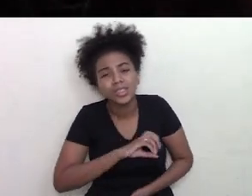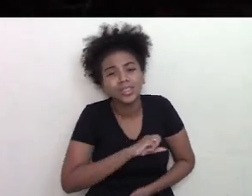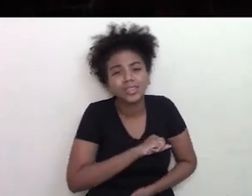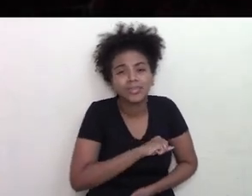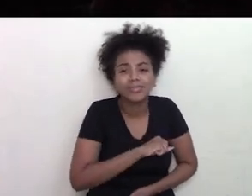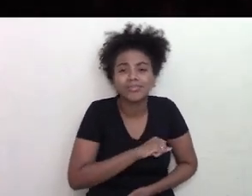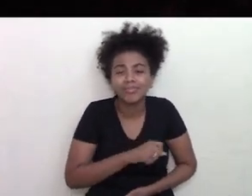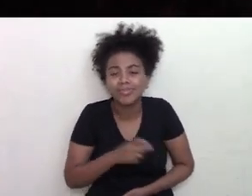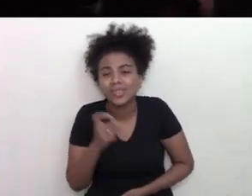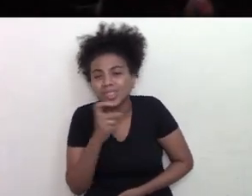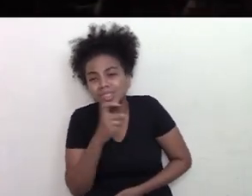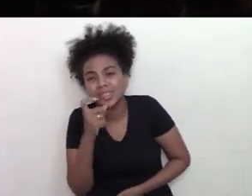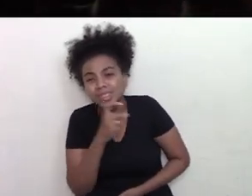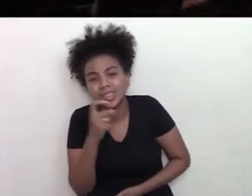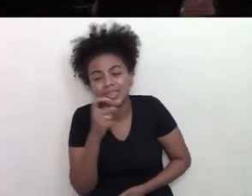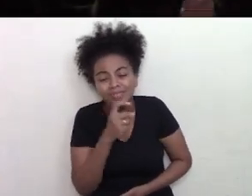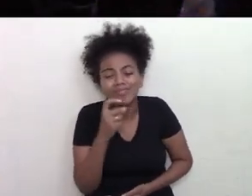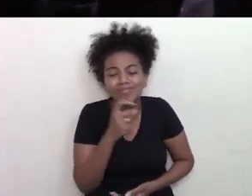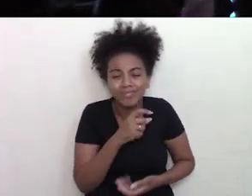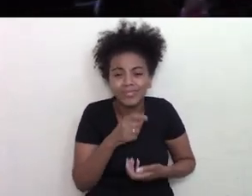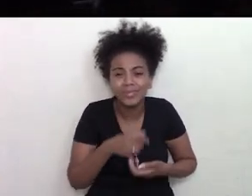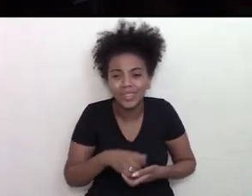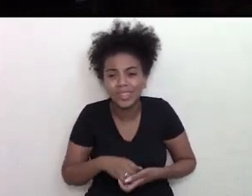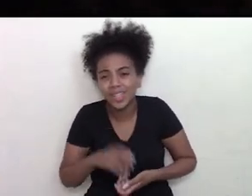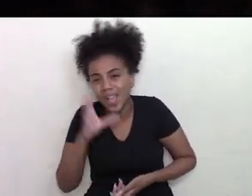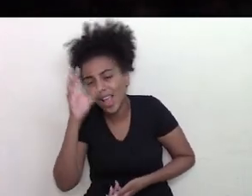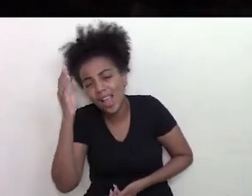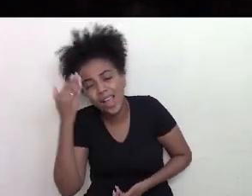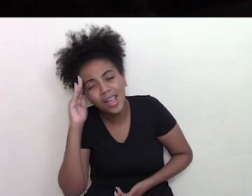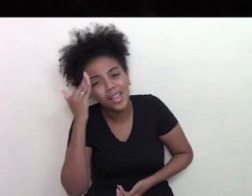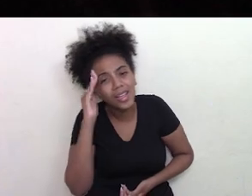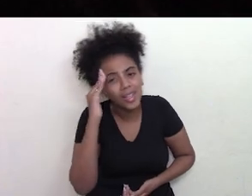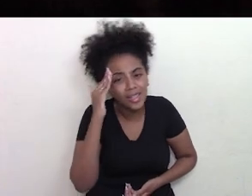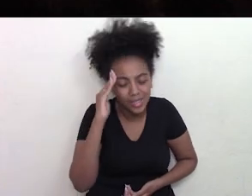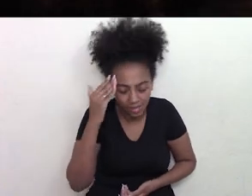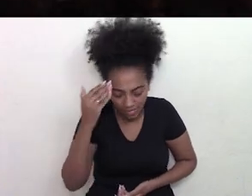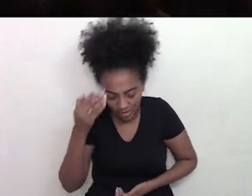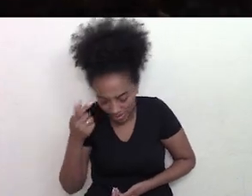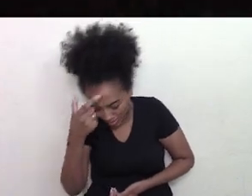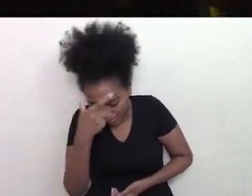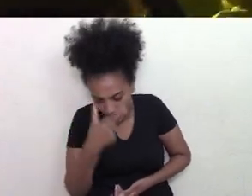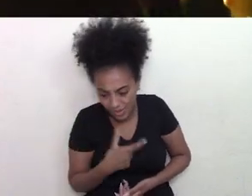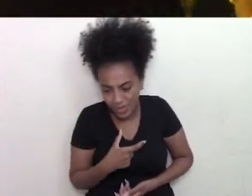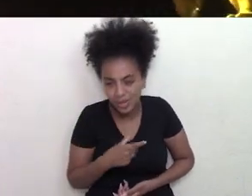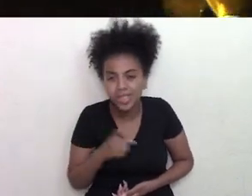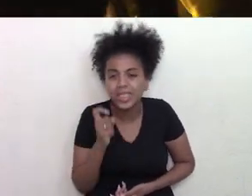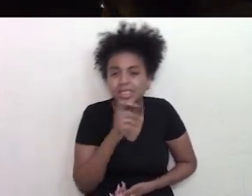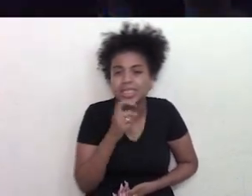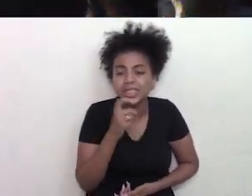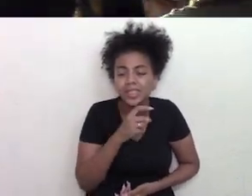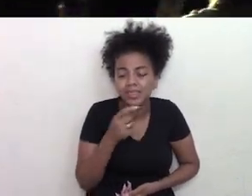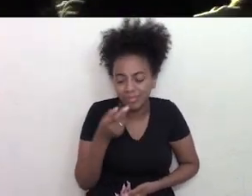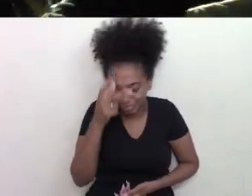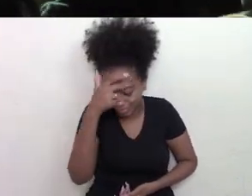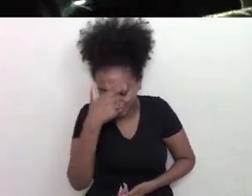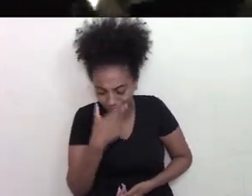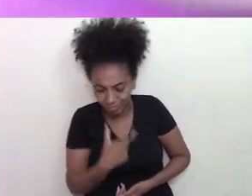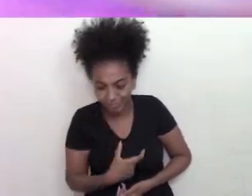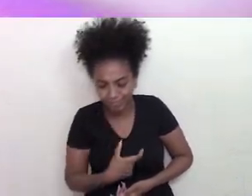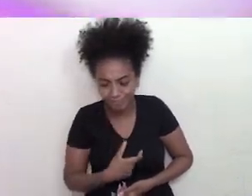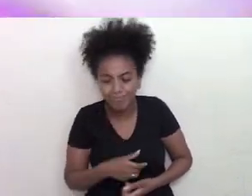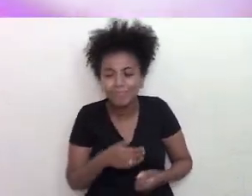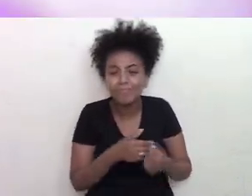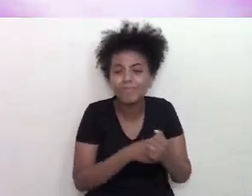Parei de te entender e te querer pra mim. Você sempre me cobrando e mentindo pra mim. Descobri o seu segredo,